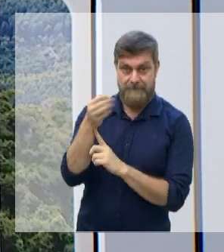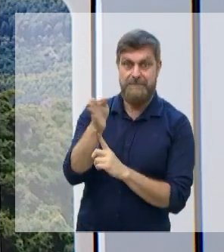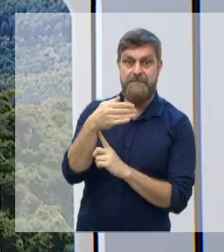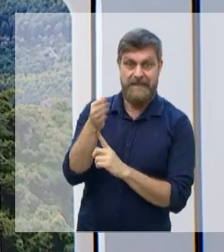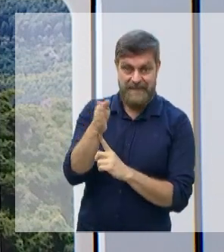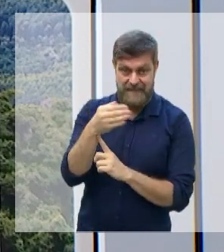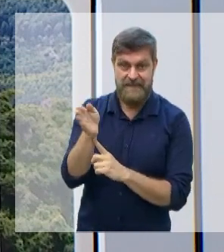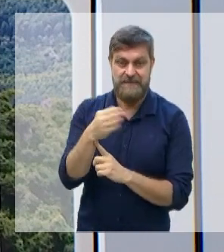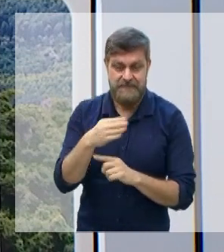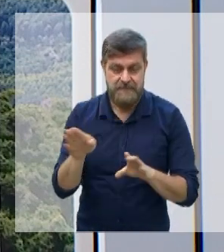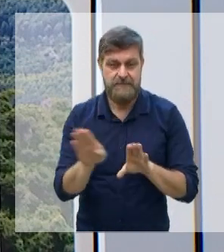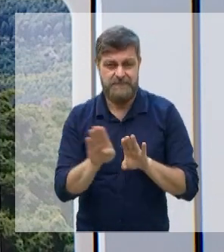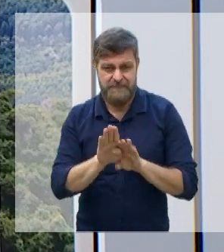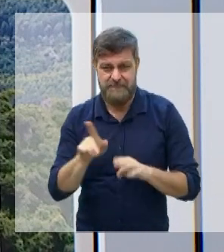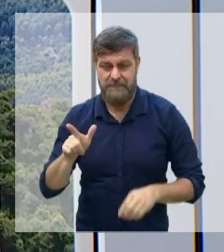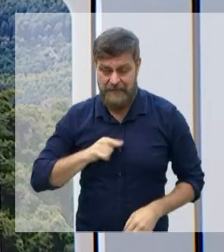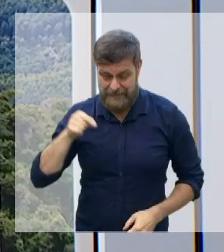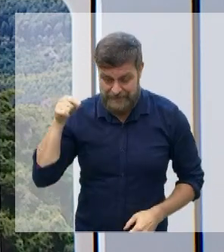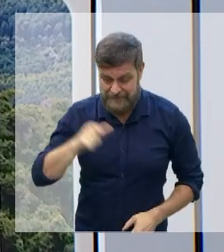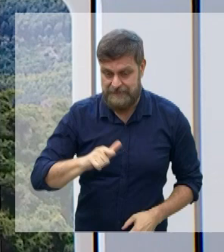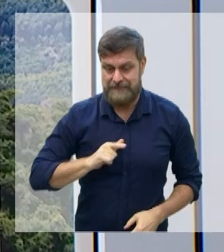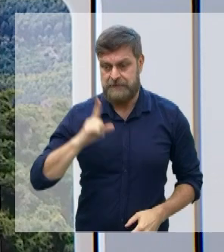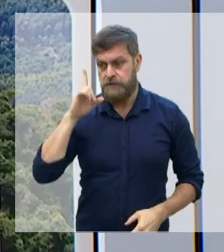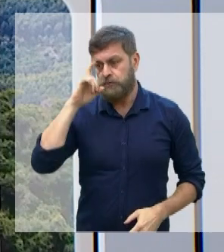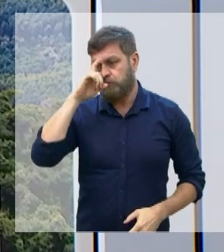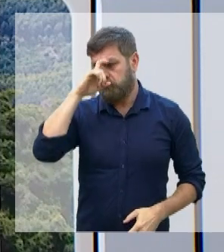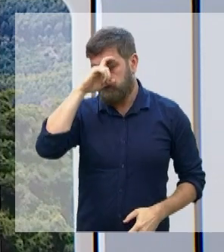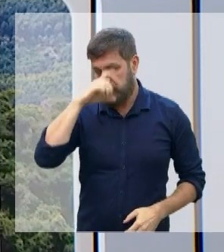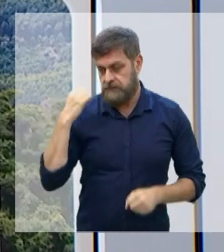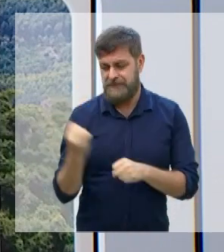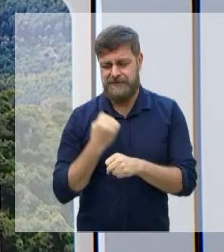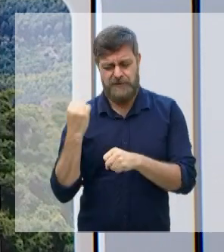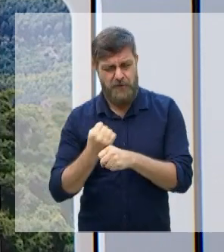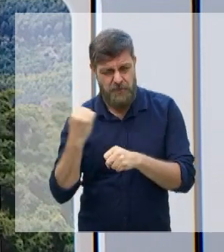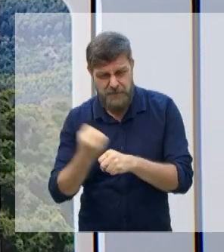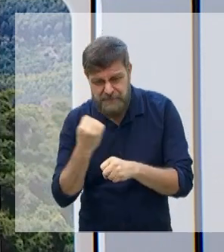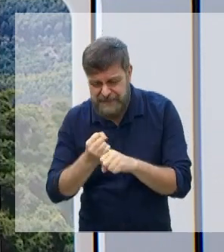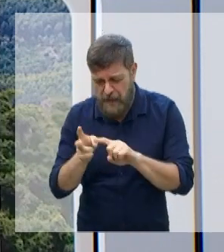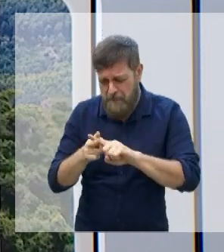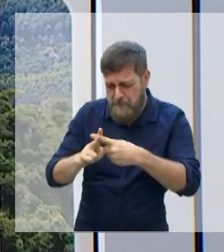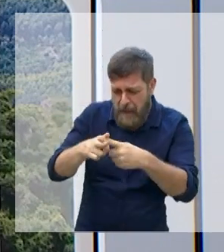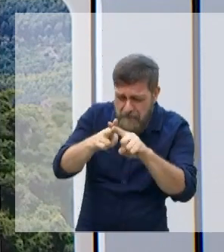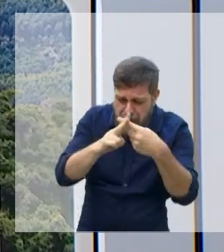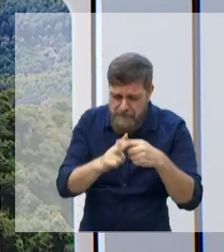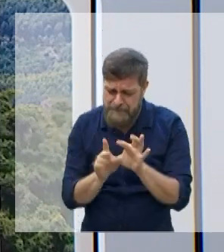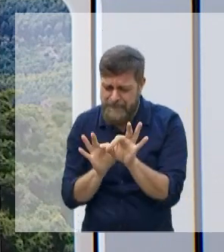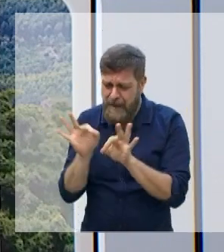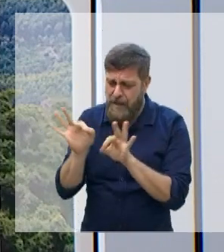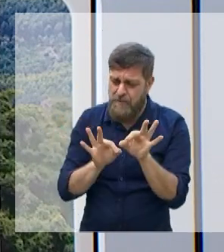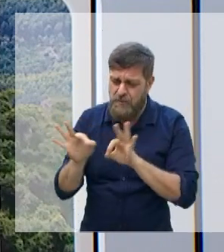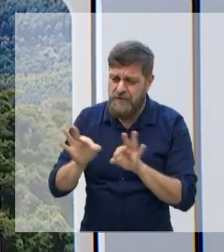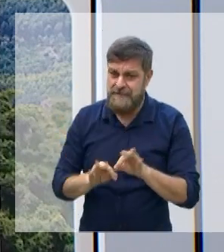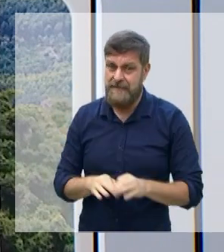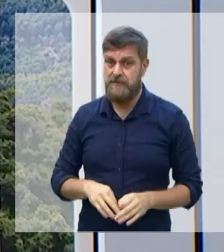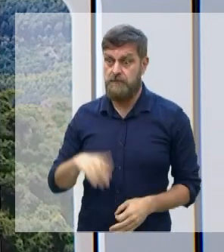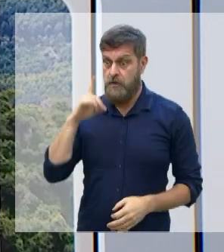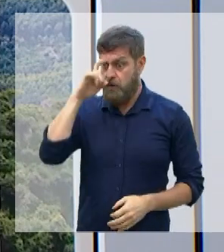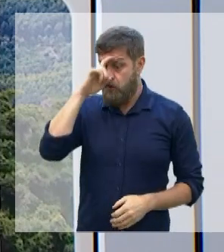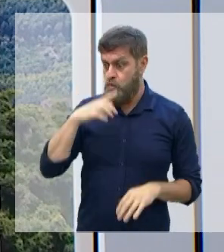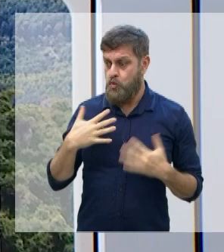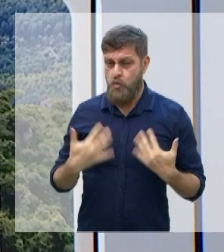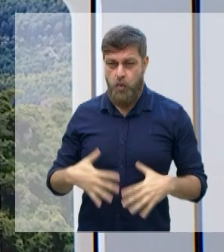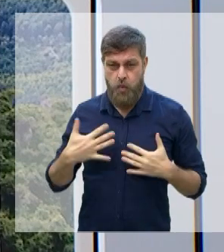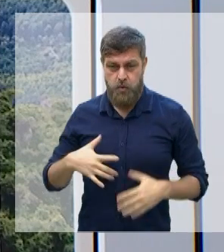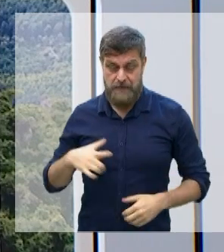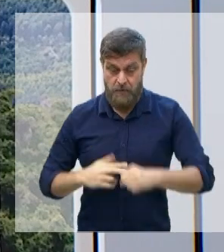exatamente então ele tem um grau de dificuldade de construção de projeto muito grande então esse é um dos